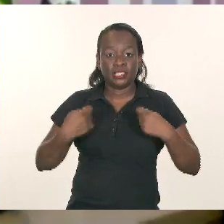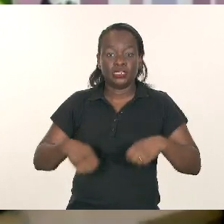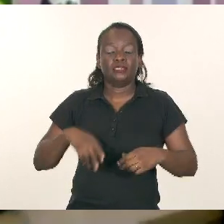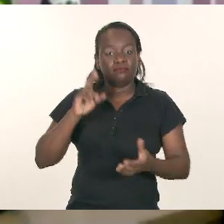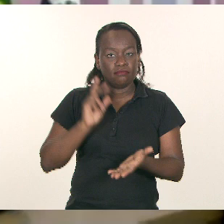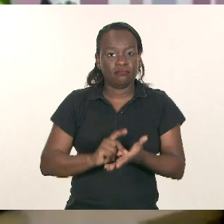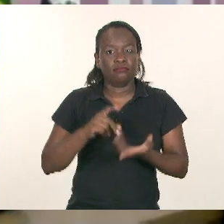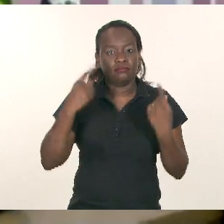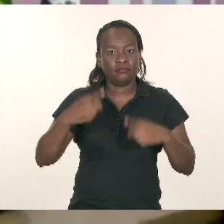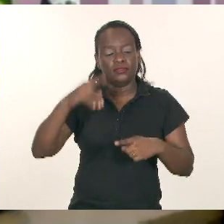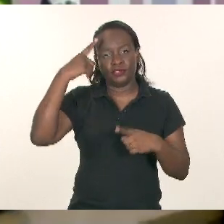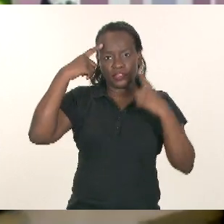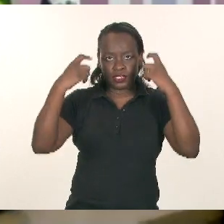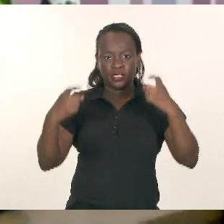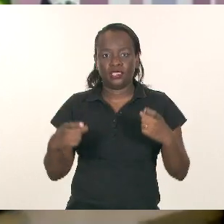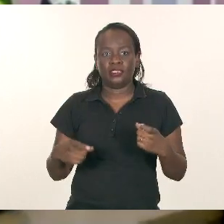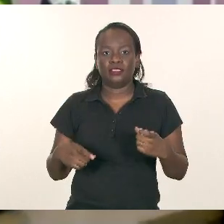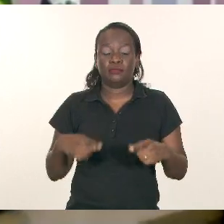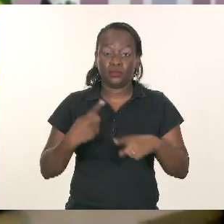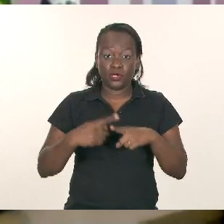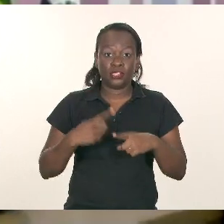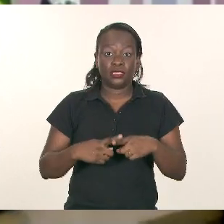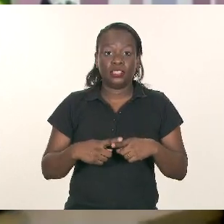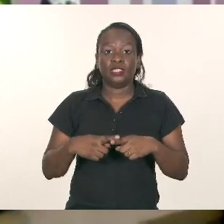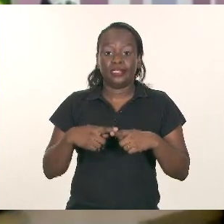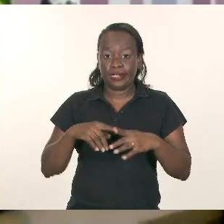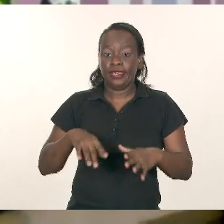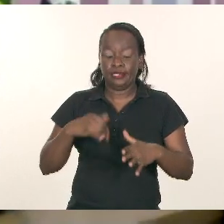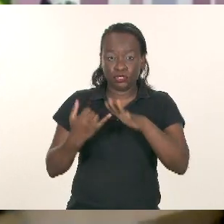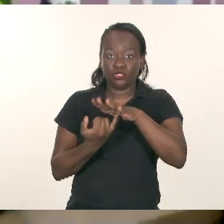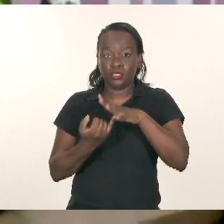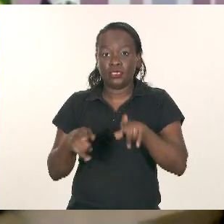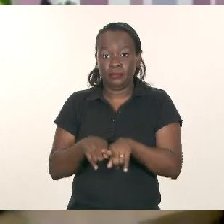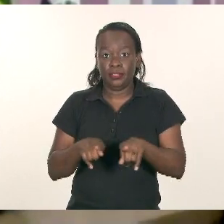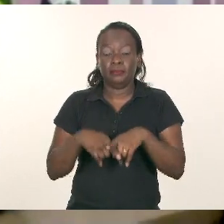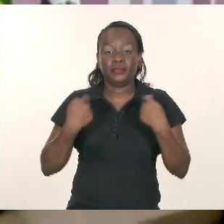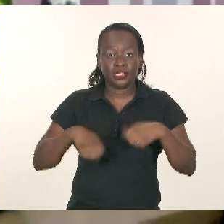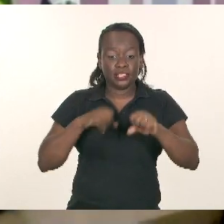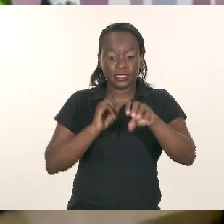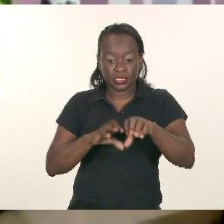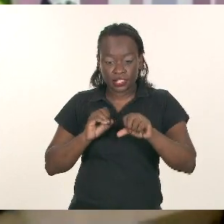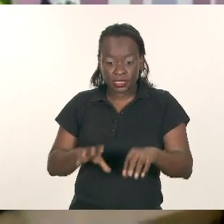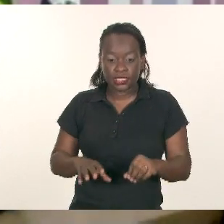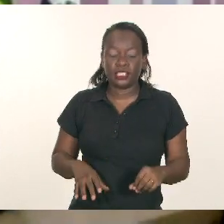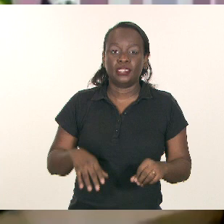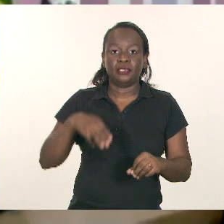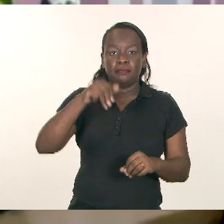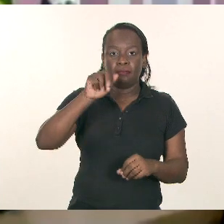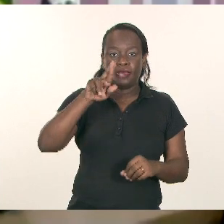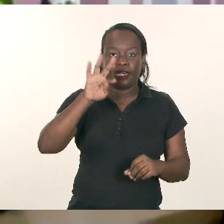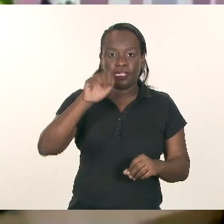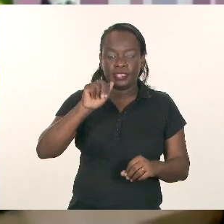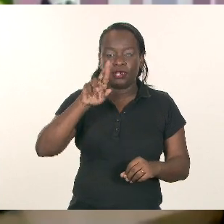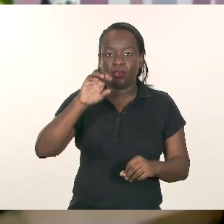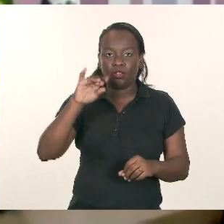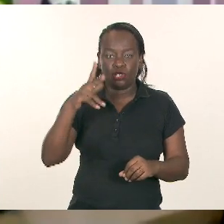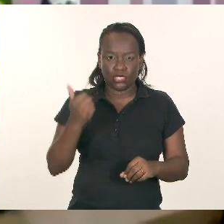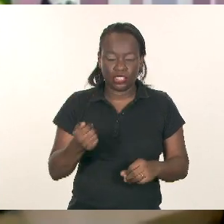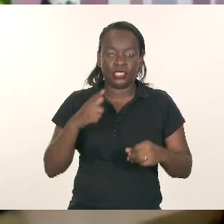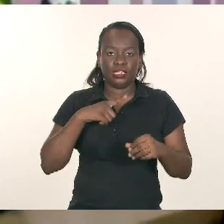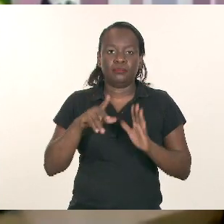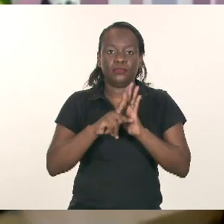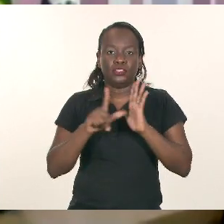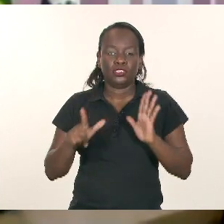essa violência, que também é institucional. A gente precisa ensinar. A Marta Rocha traz aí um projeto